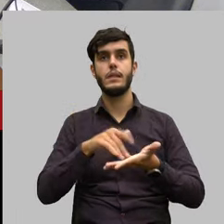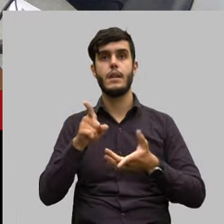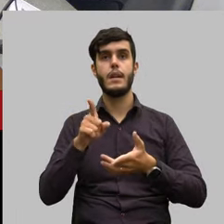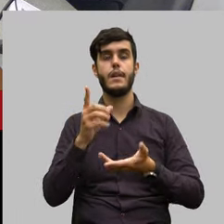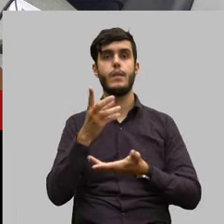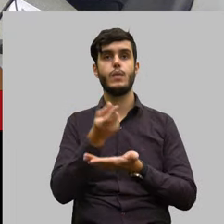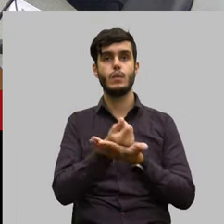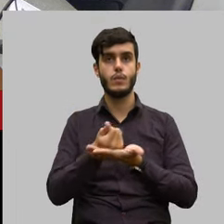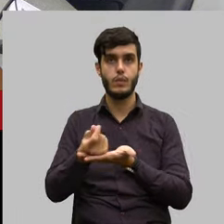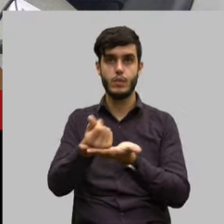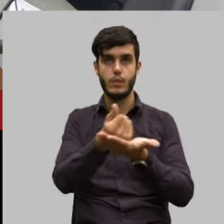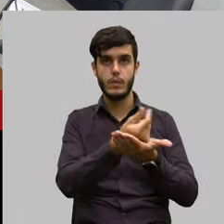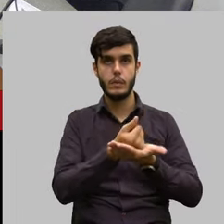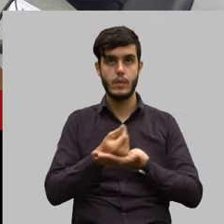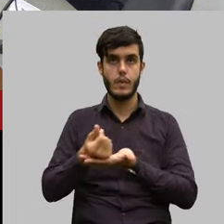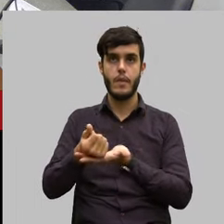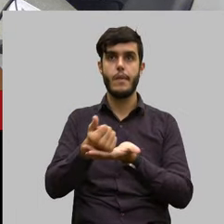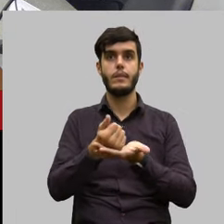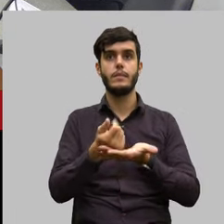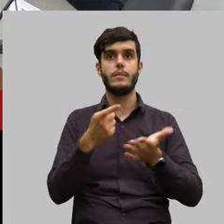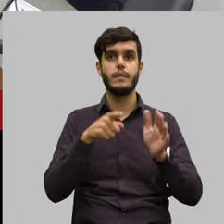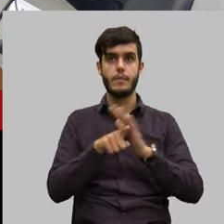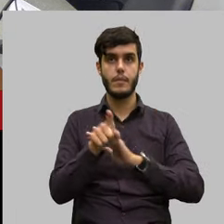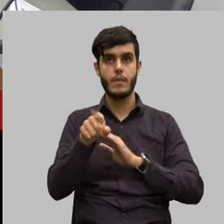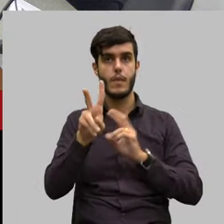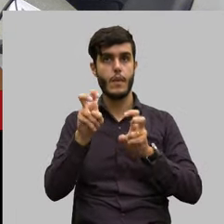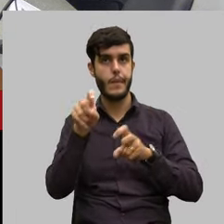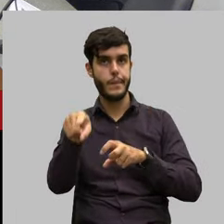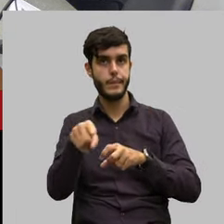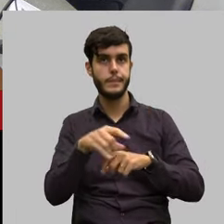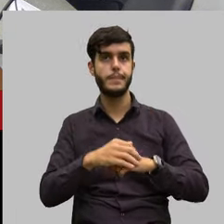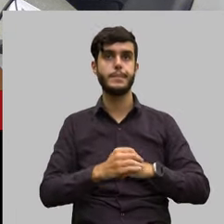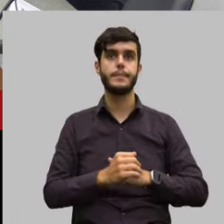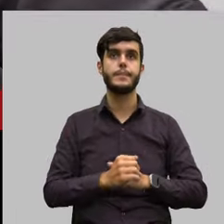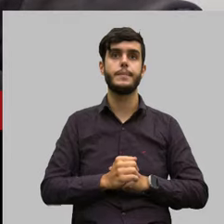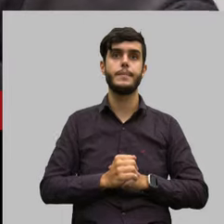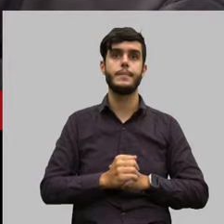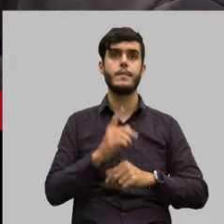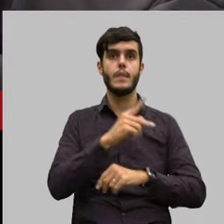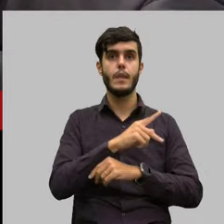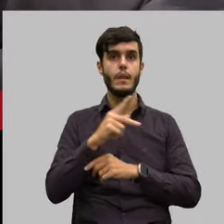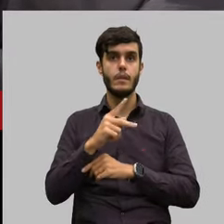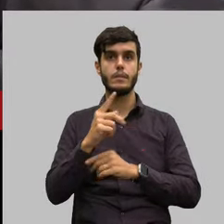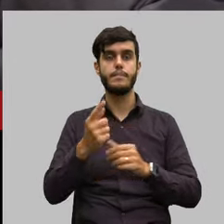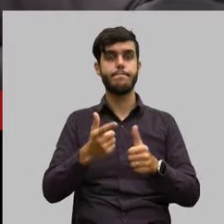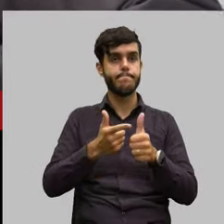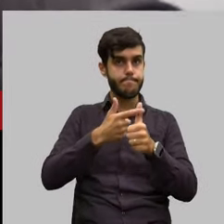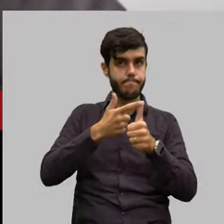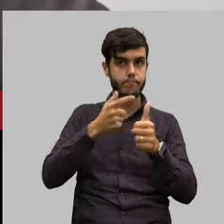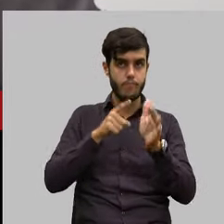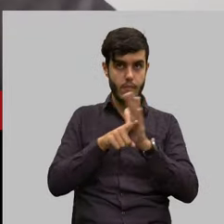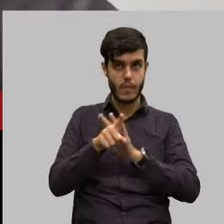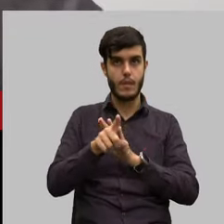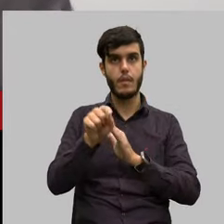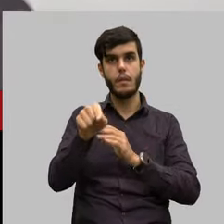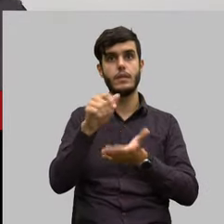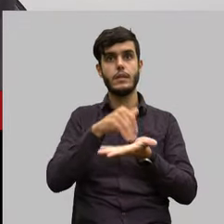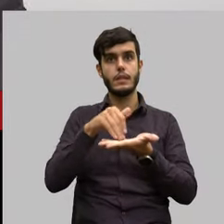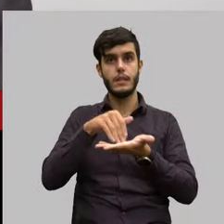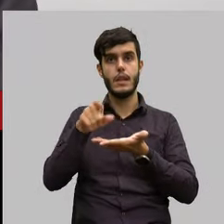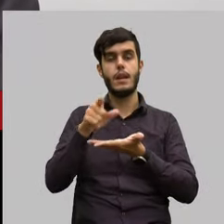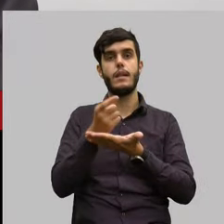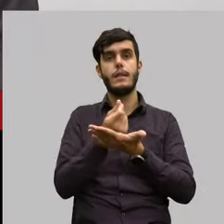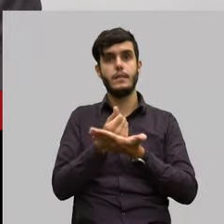é bom fazer a pergunta aqui Presidente primeira pergunta eu faço à secretária de fazenda o